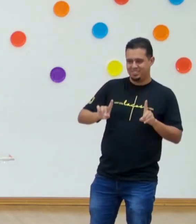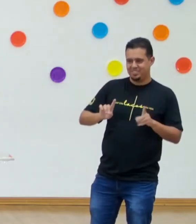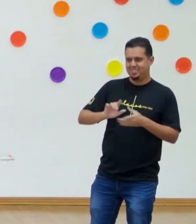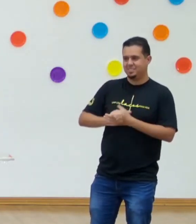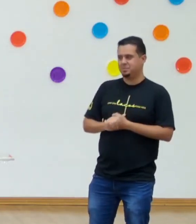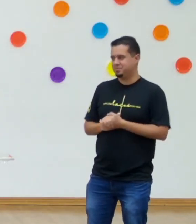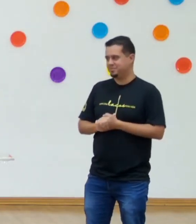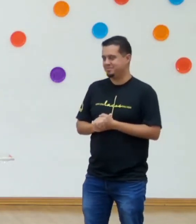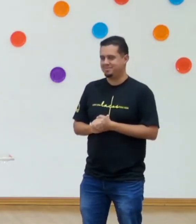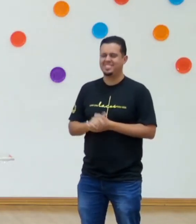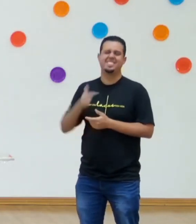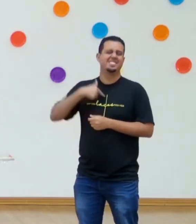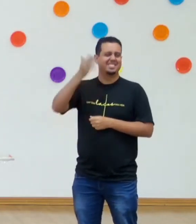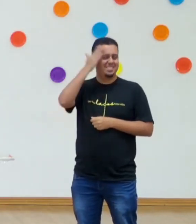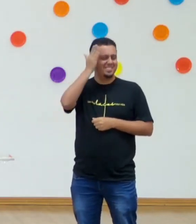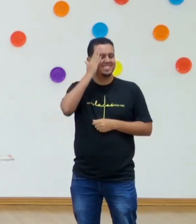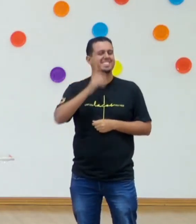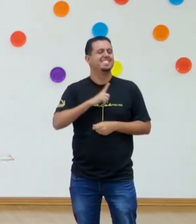uma...